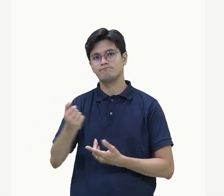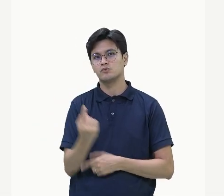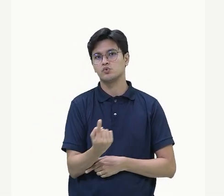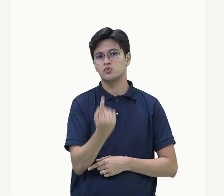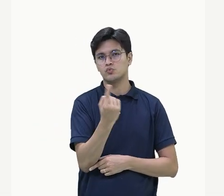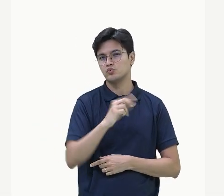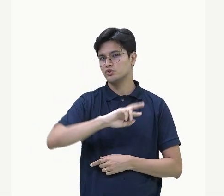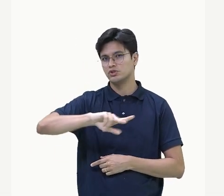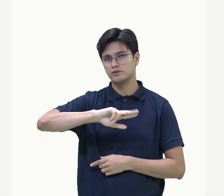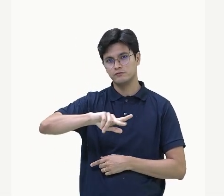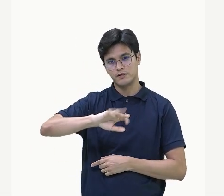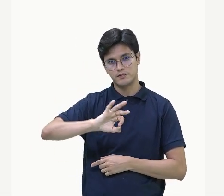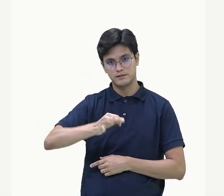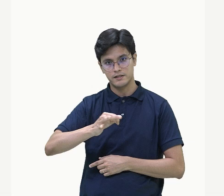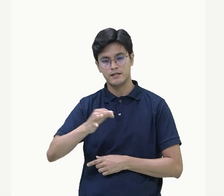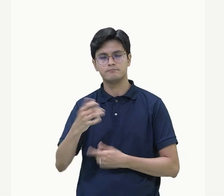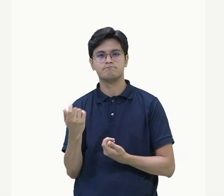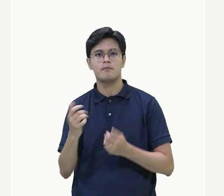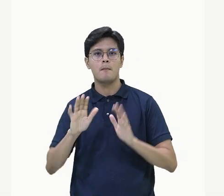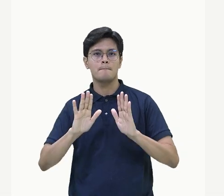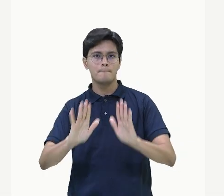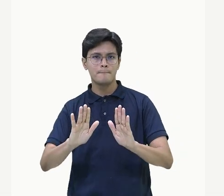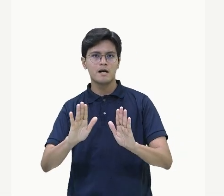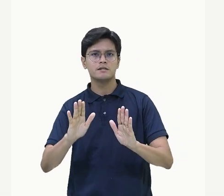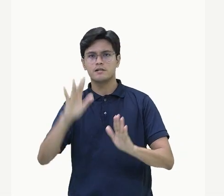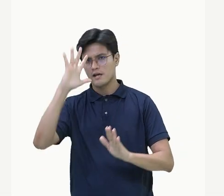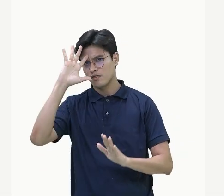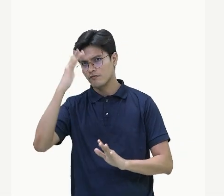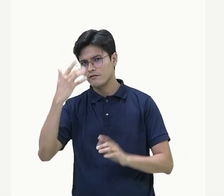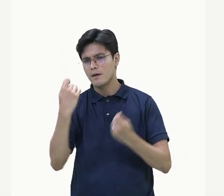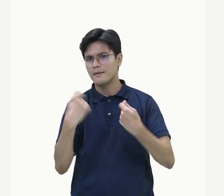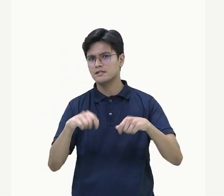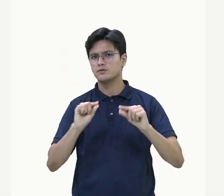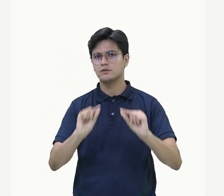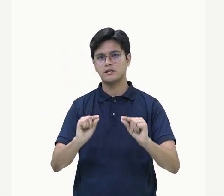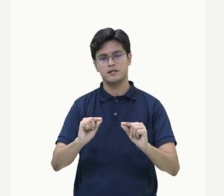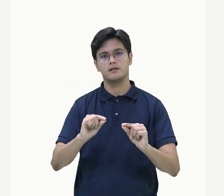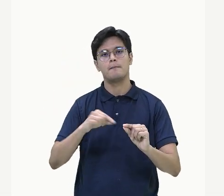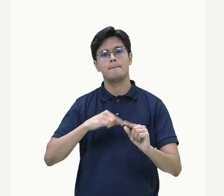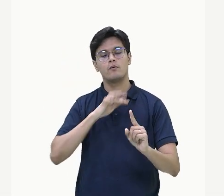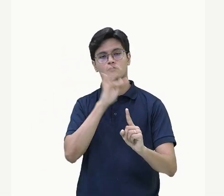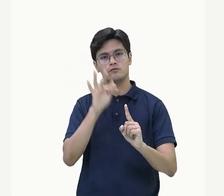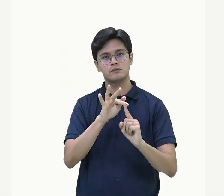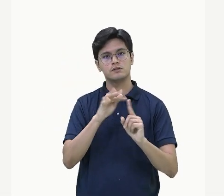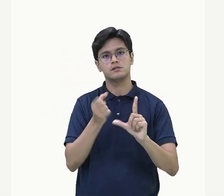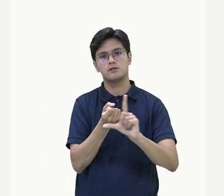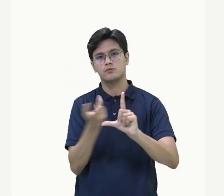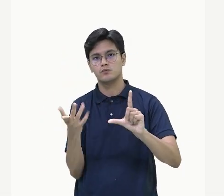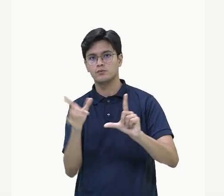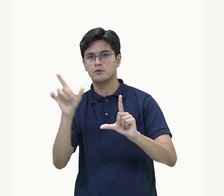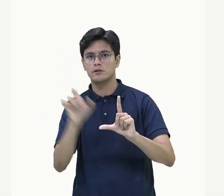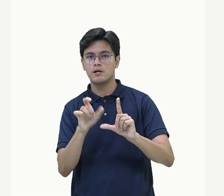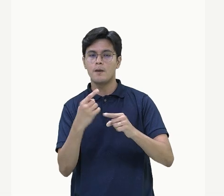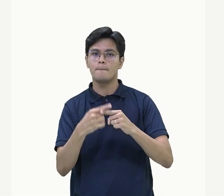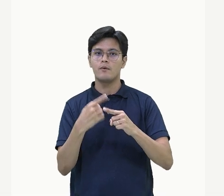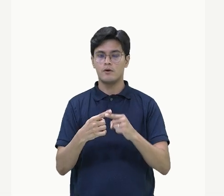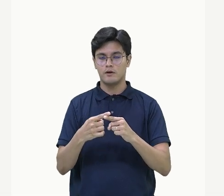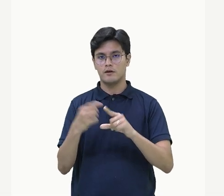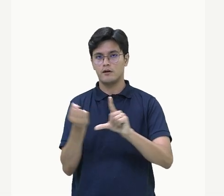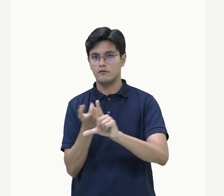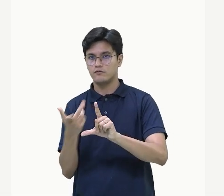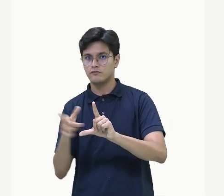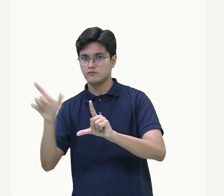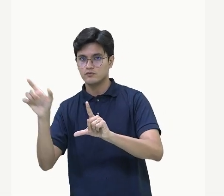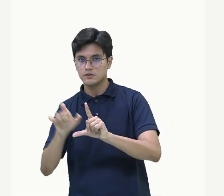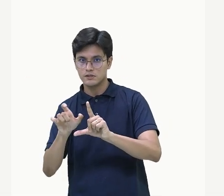nossa função exponencial. Por quê? Porque a função logarítmica é a função inversa da